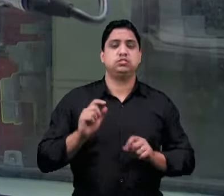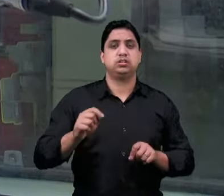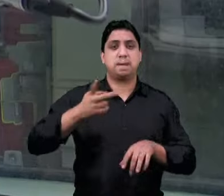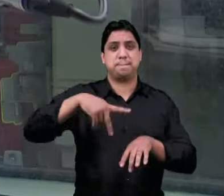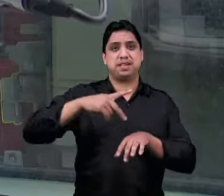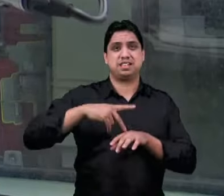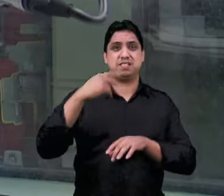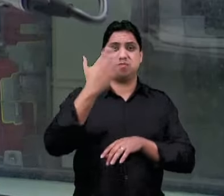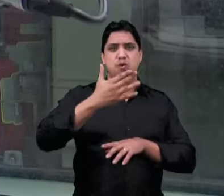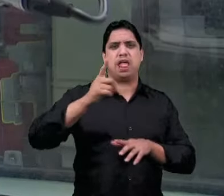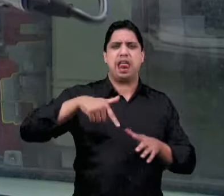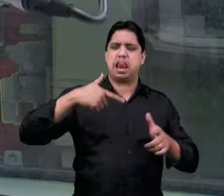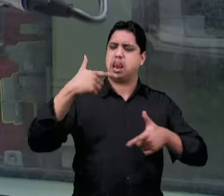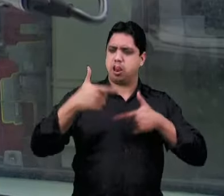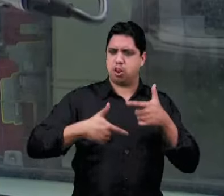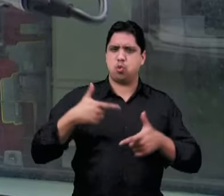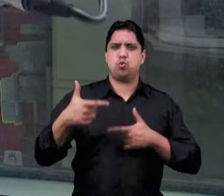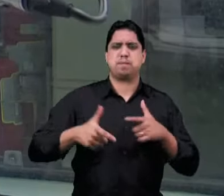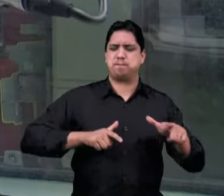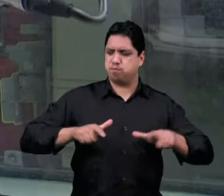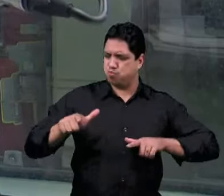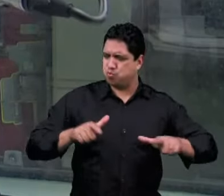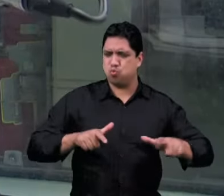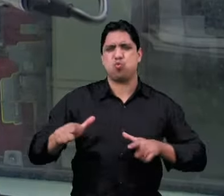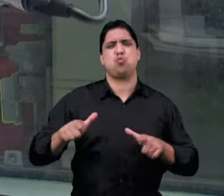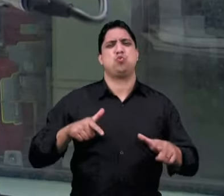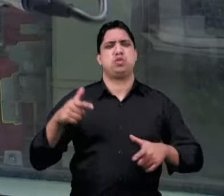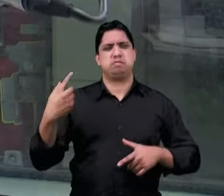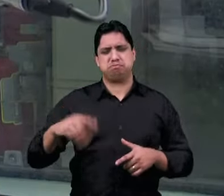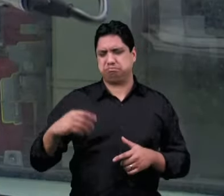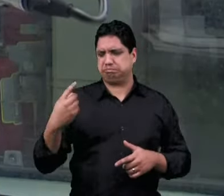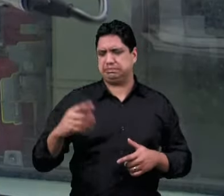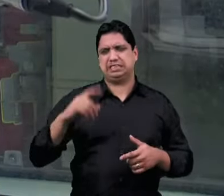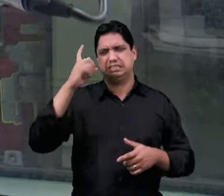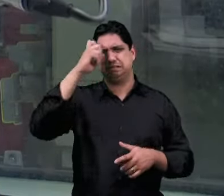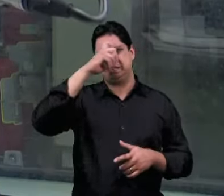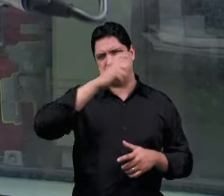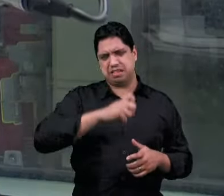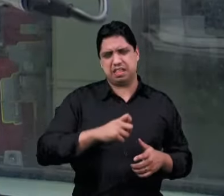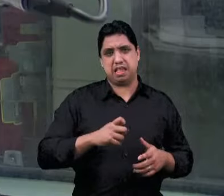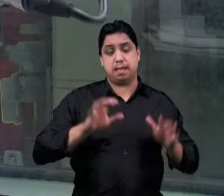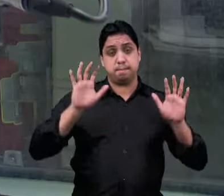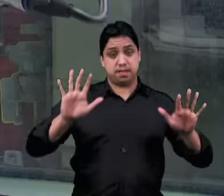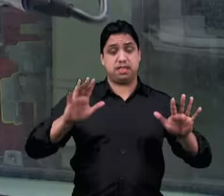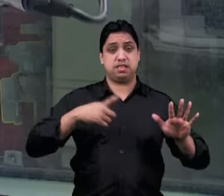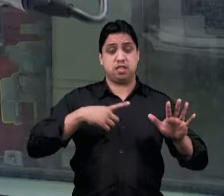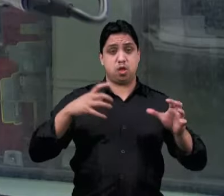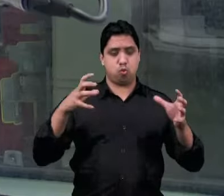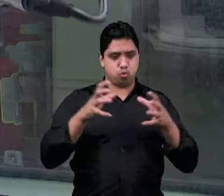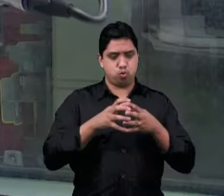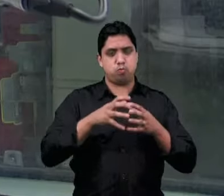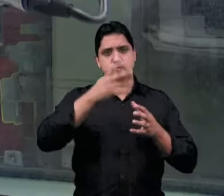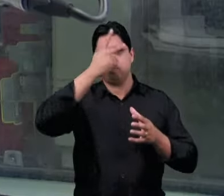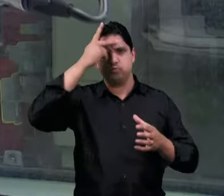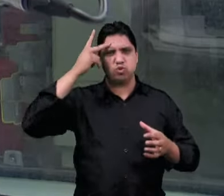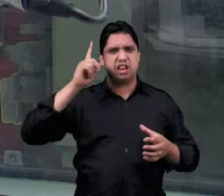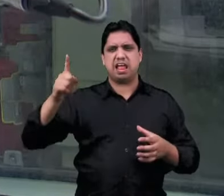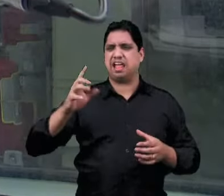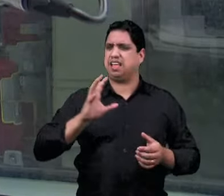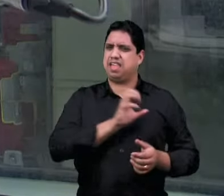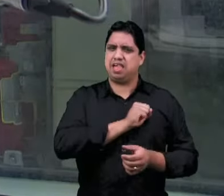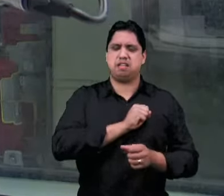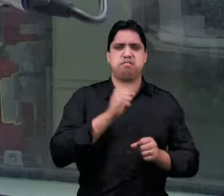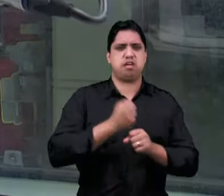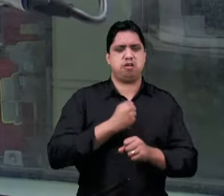é luta, muito trabalho, muitas dificuldades, mas há um grupo de irmãos lá que amam a